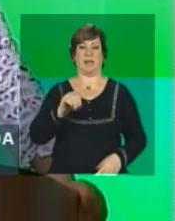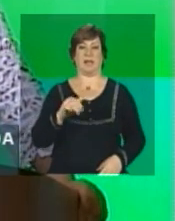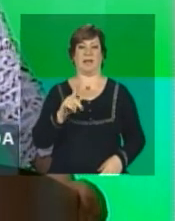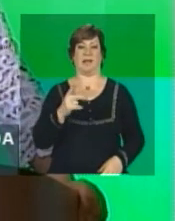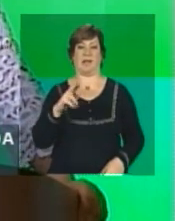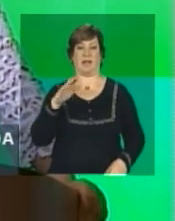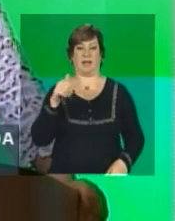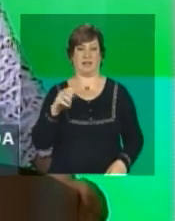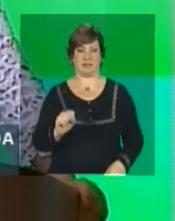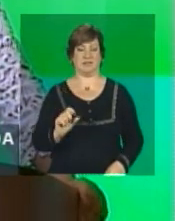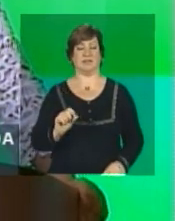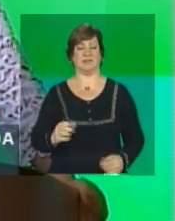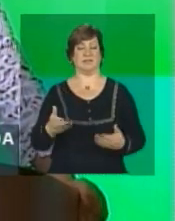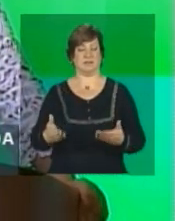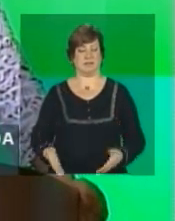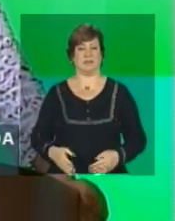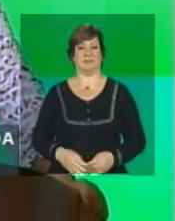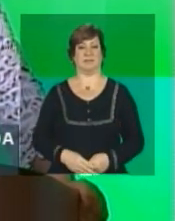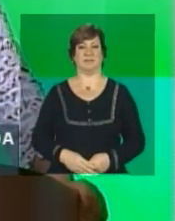de uma empresa desse porte.